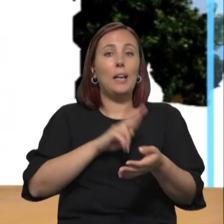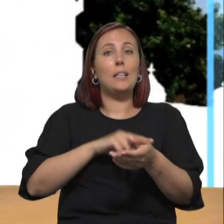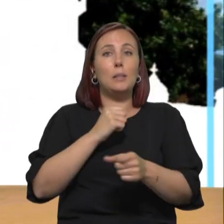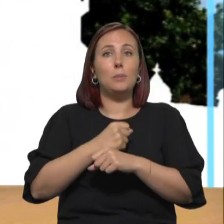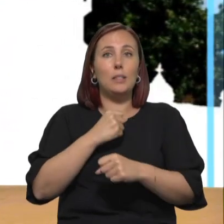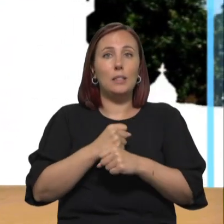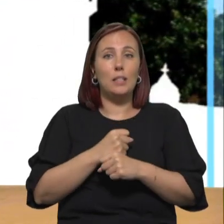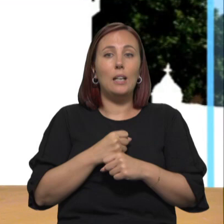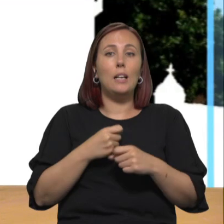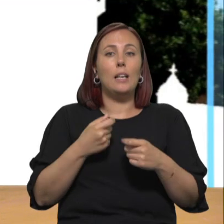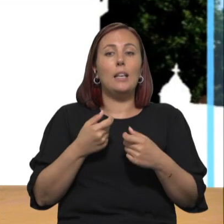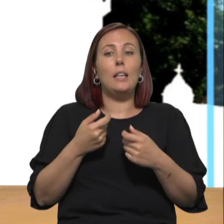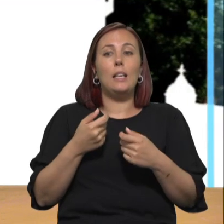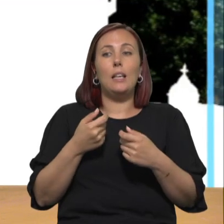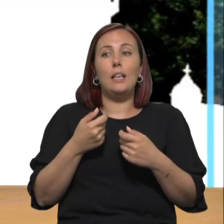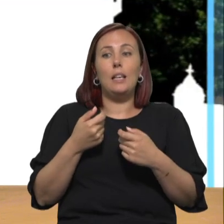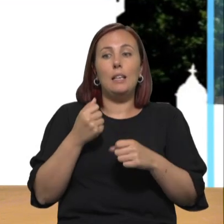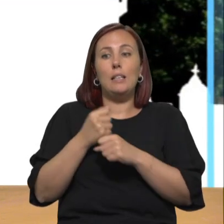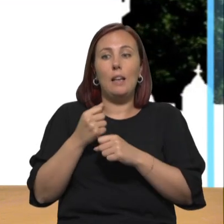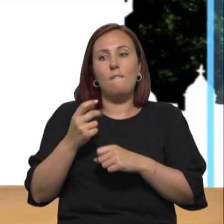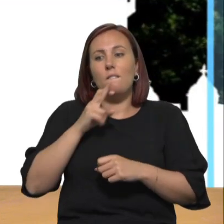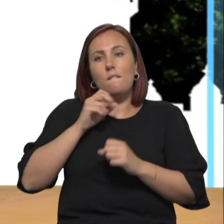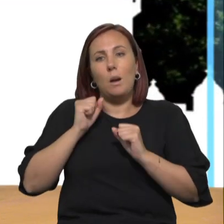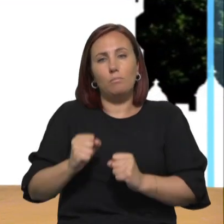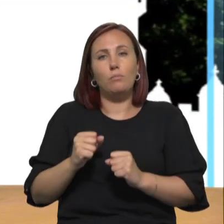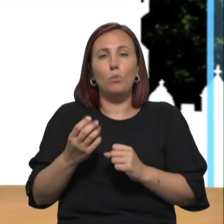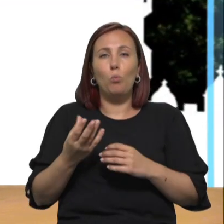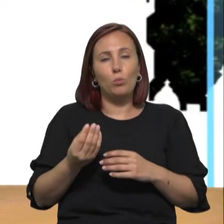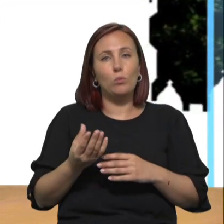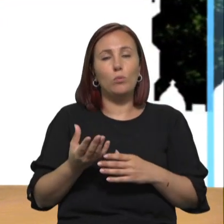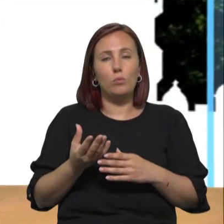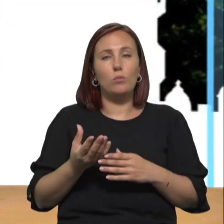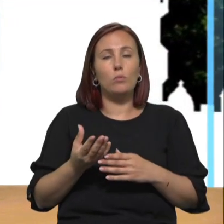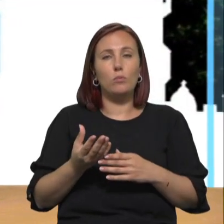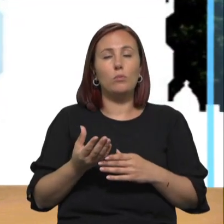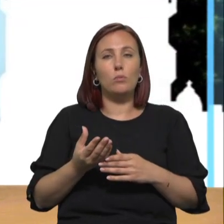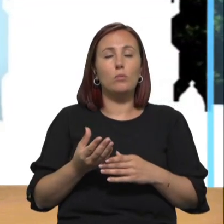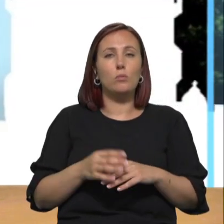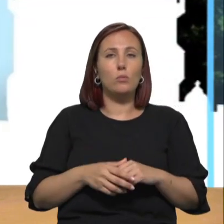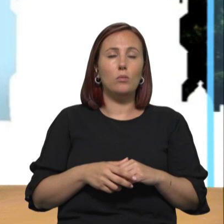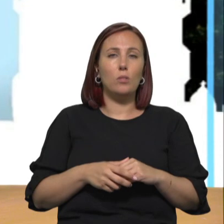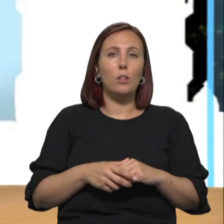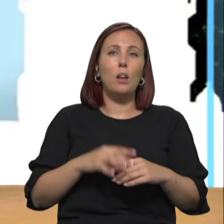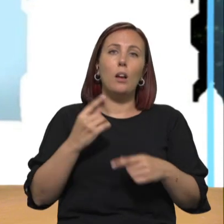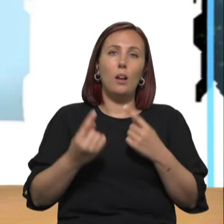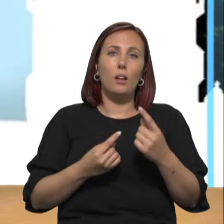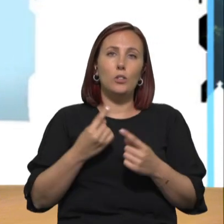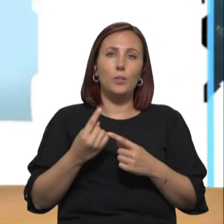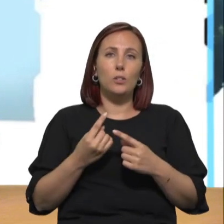e de tipo de exploração, são muito duras, não é? Portanto, Nós às